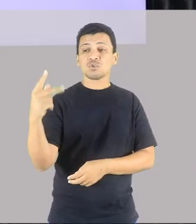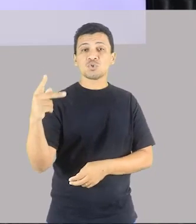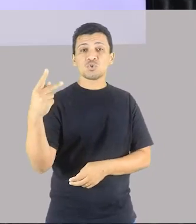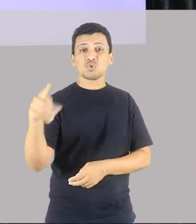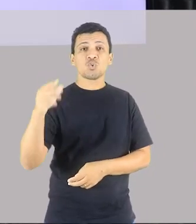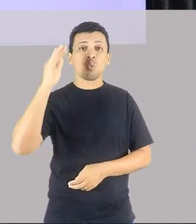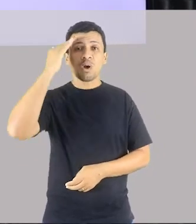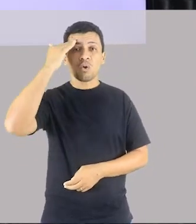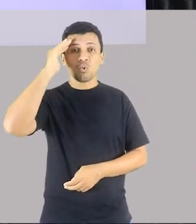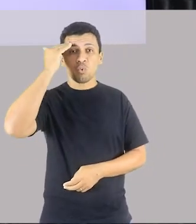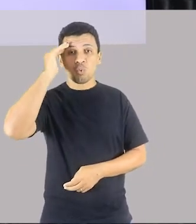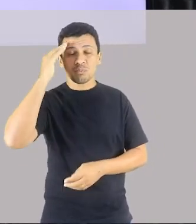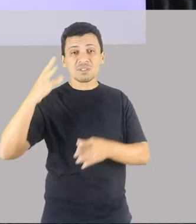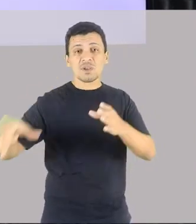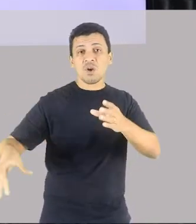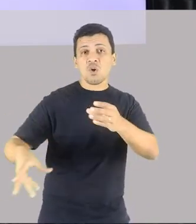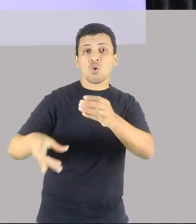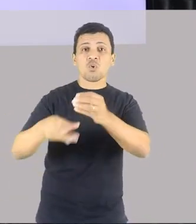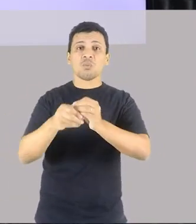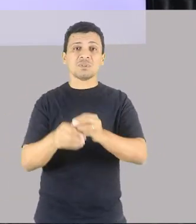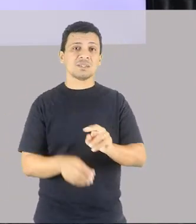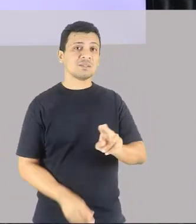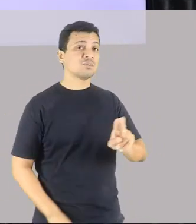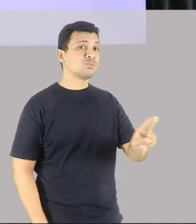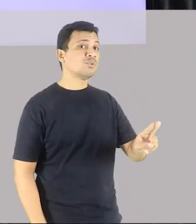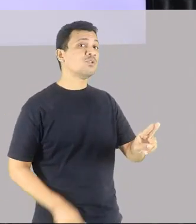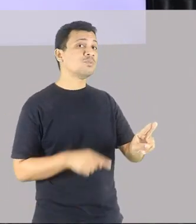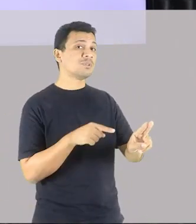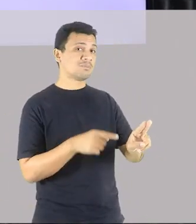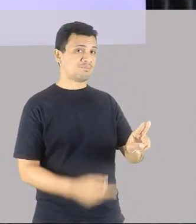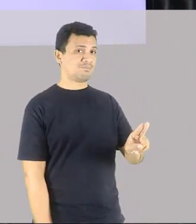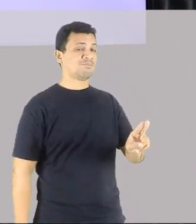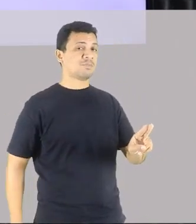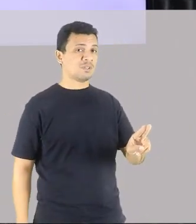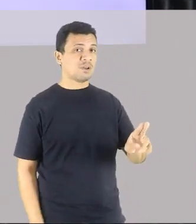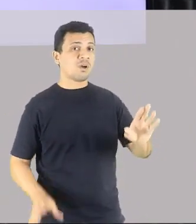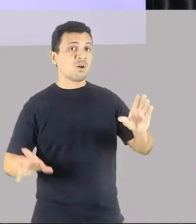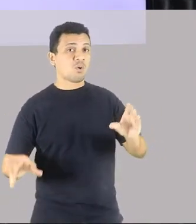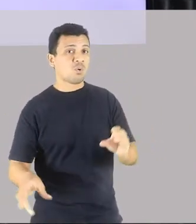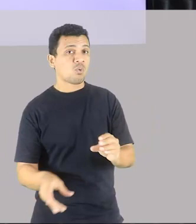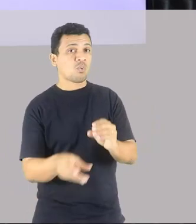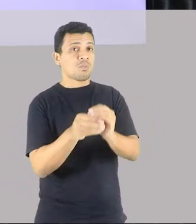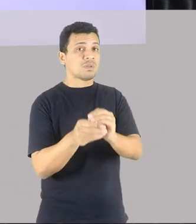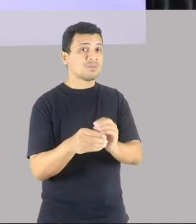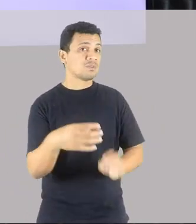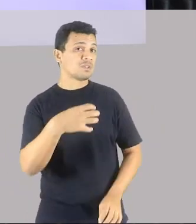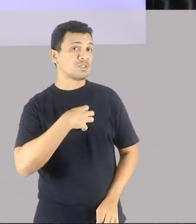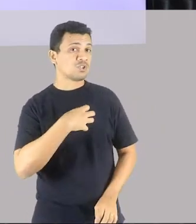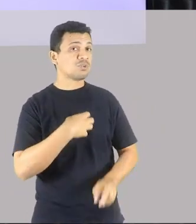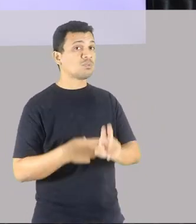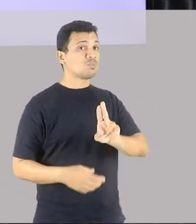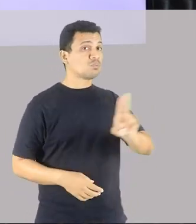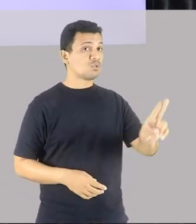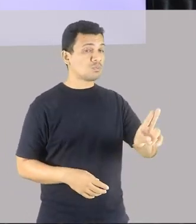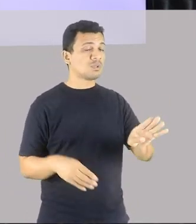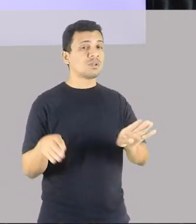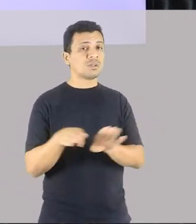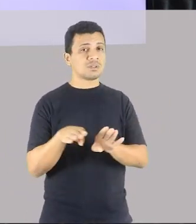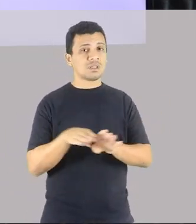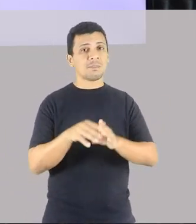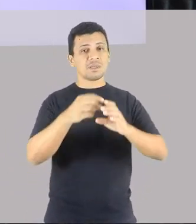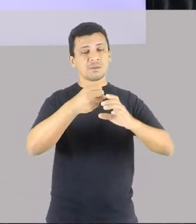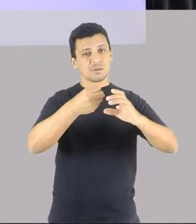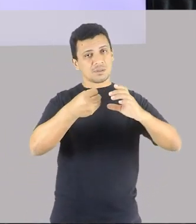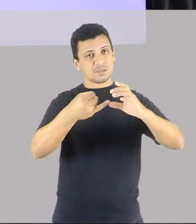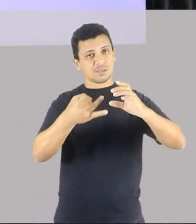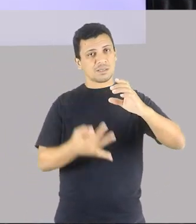está completando o sentido de um nome, certo? Se completa o sentido de um nome. Também outra característica